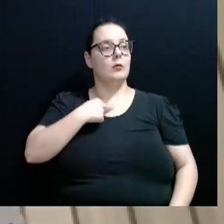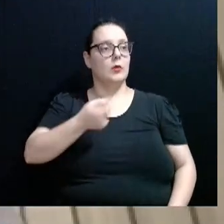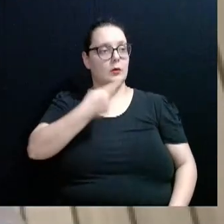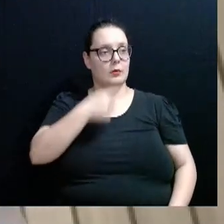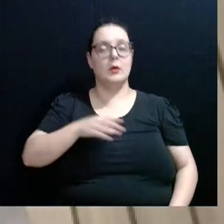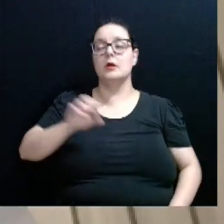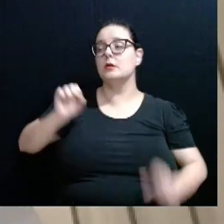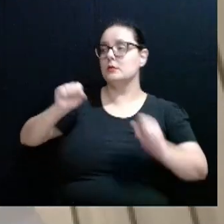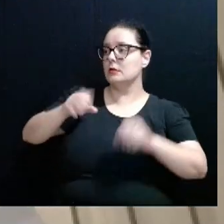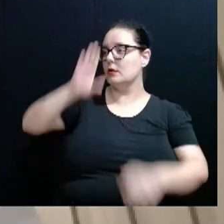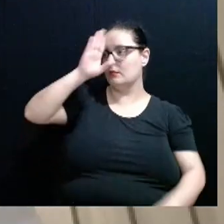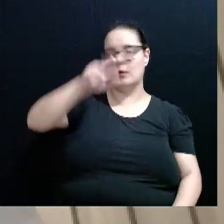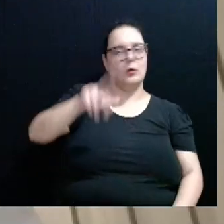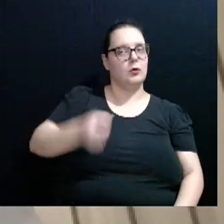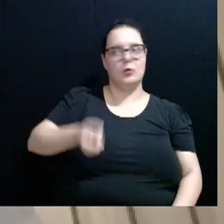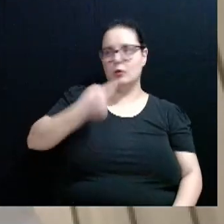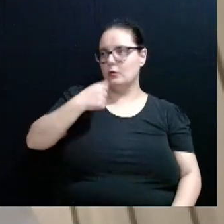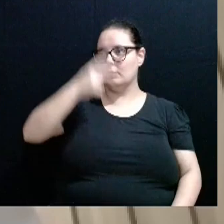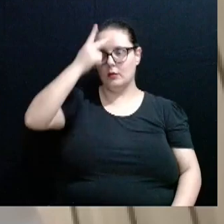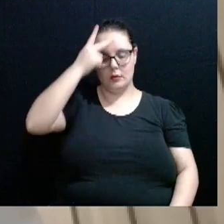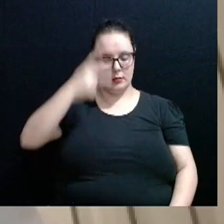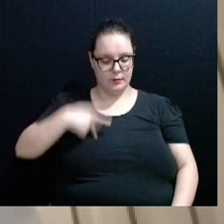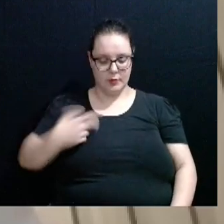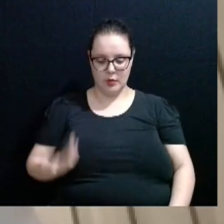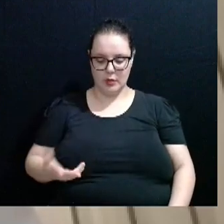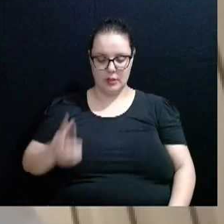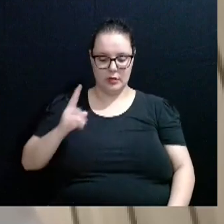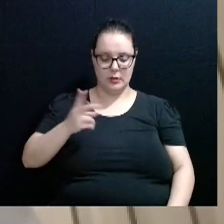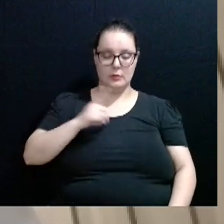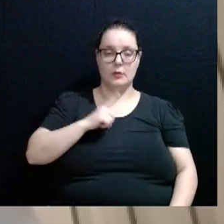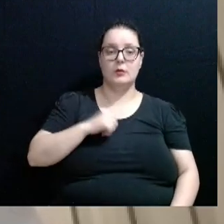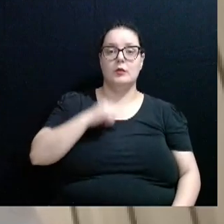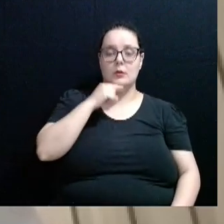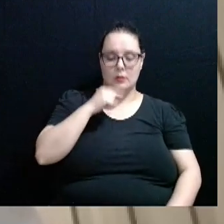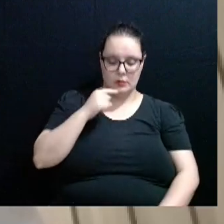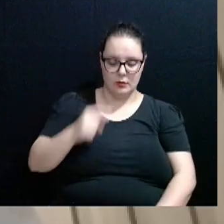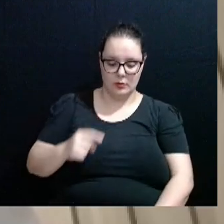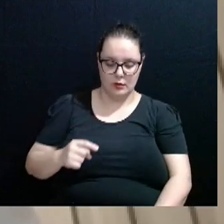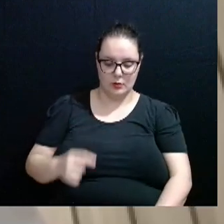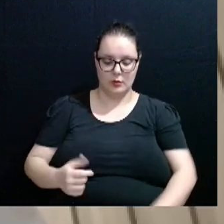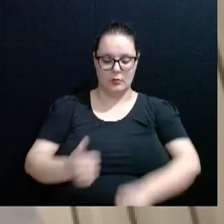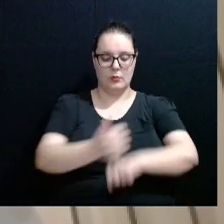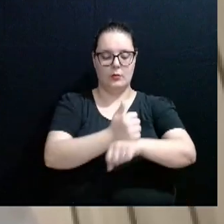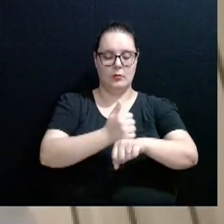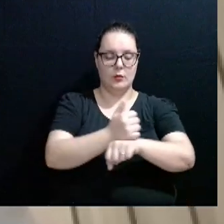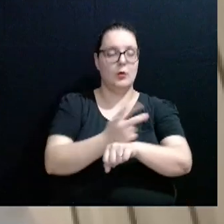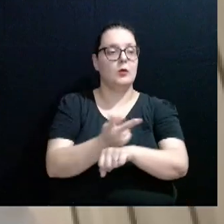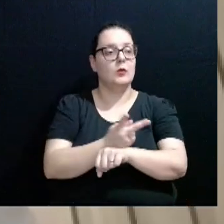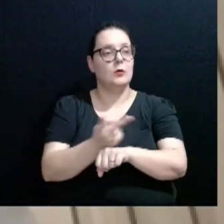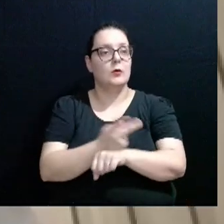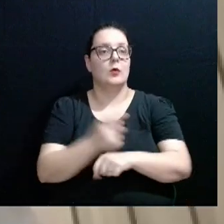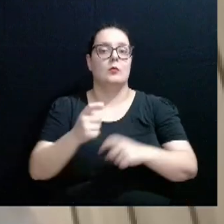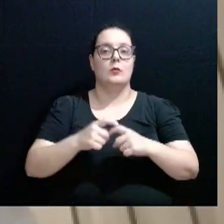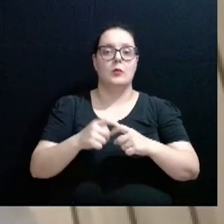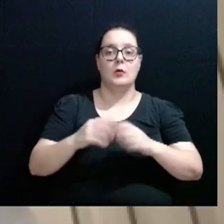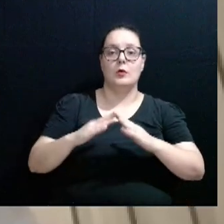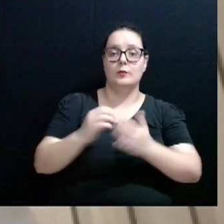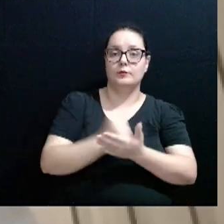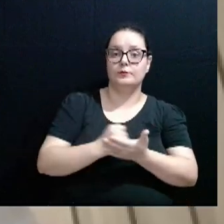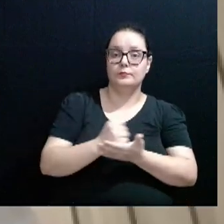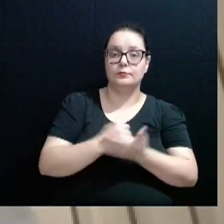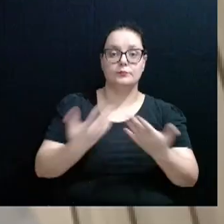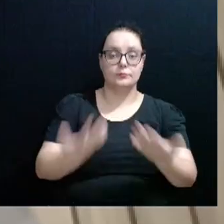se automedique, sempre que você tiver dúvida, procurar o profissional de saúde, o médico ou farmacêutico,